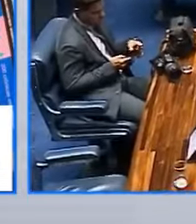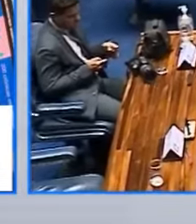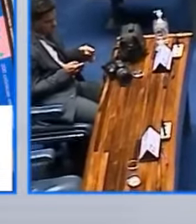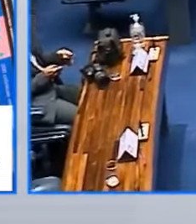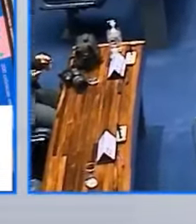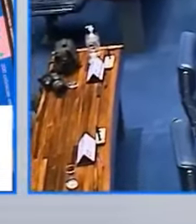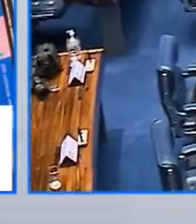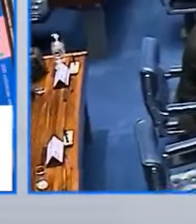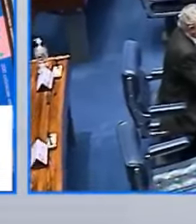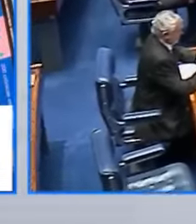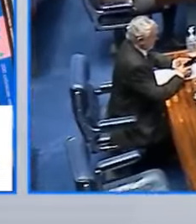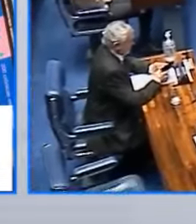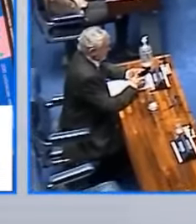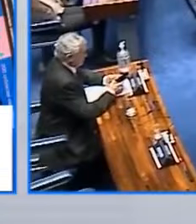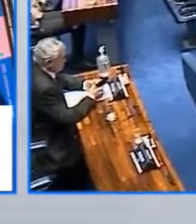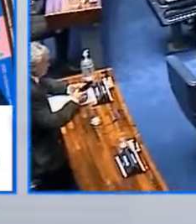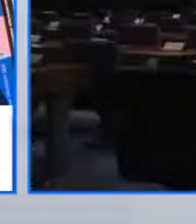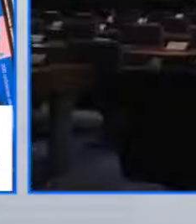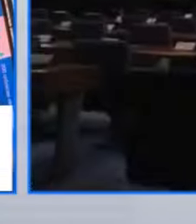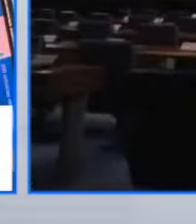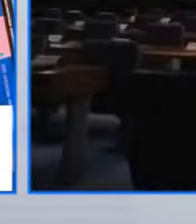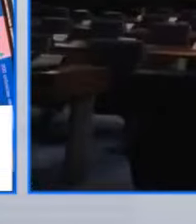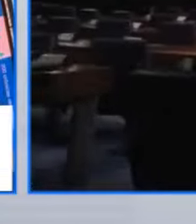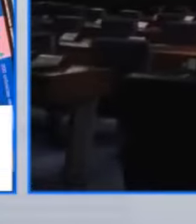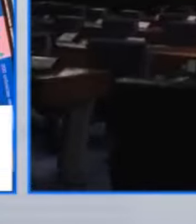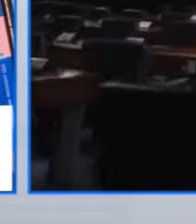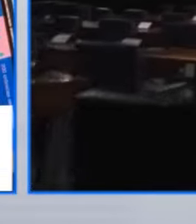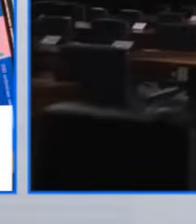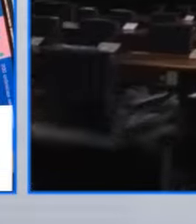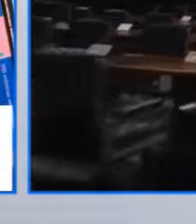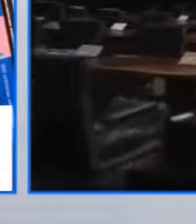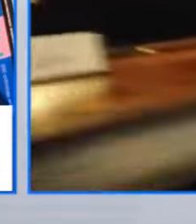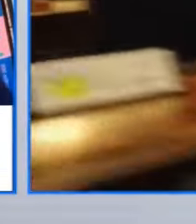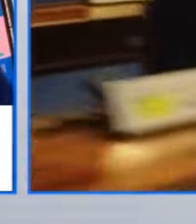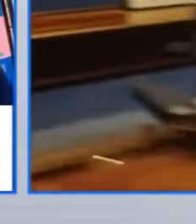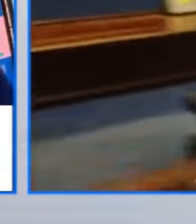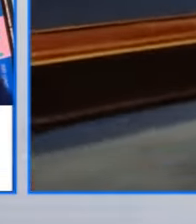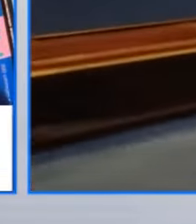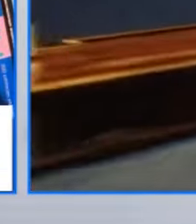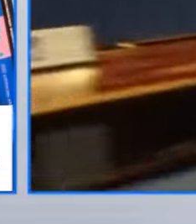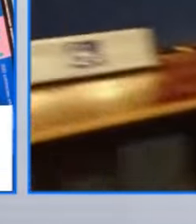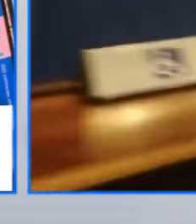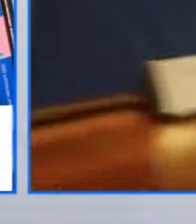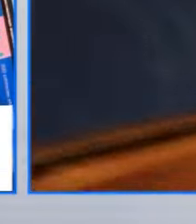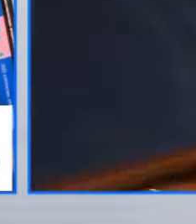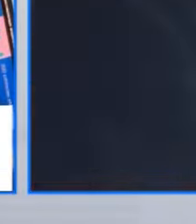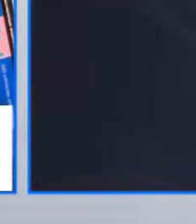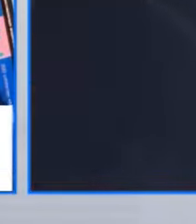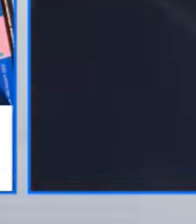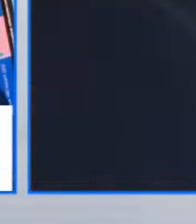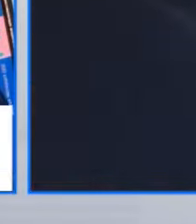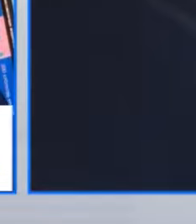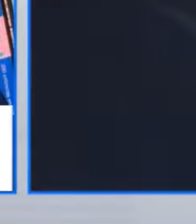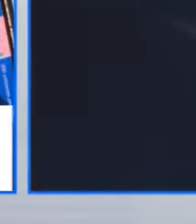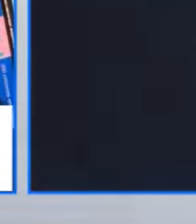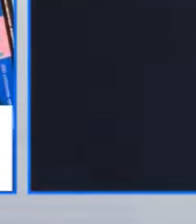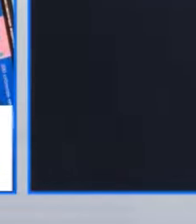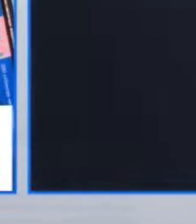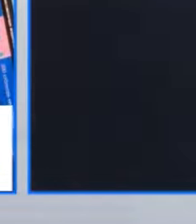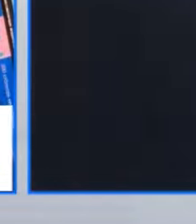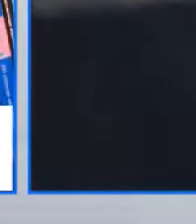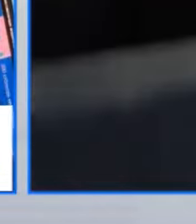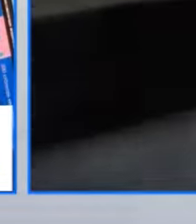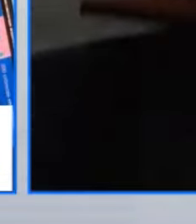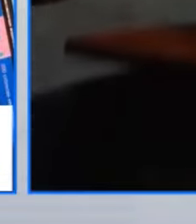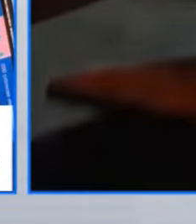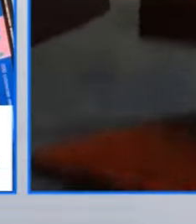quadros os ma aos políticos aqueles que têm problemas com a justiça aqueles que TM um histórico